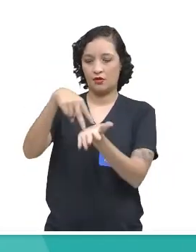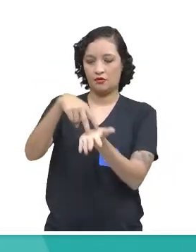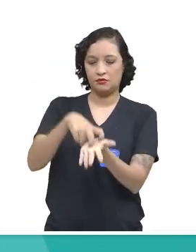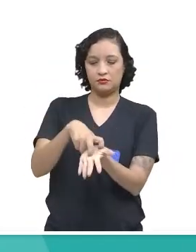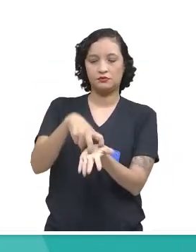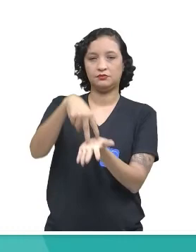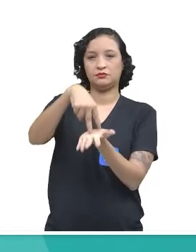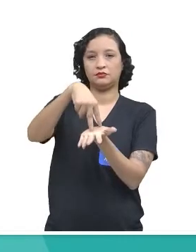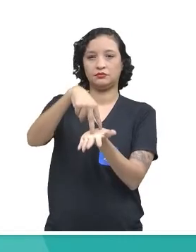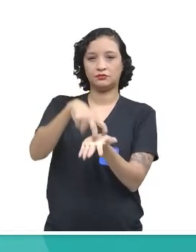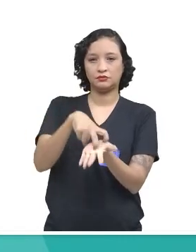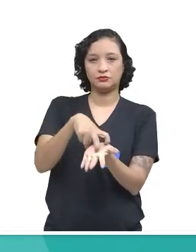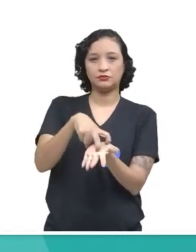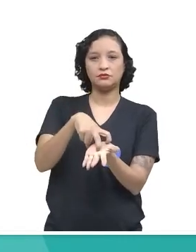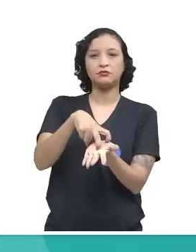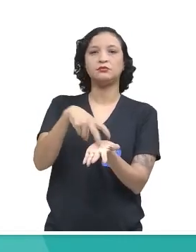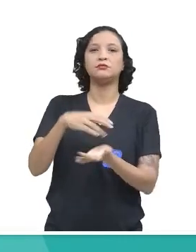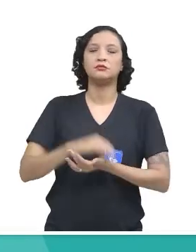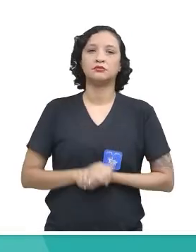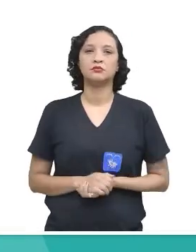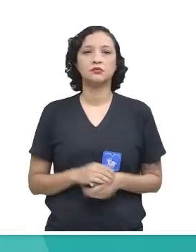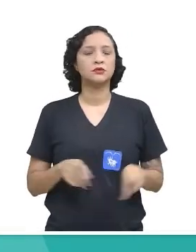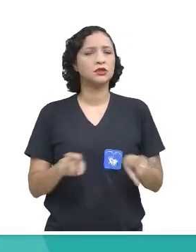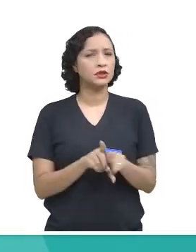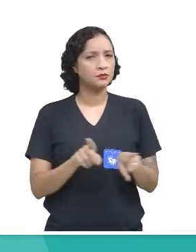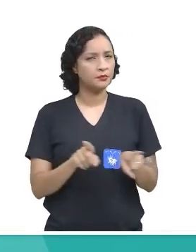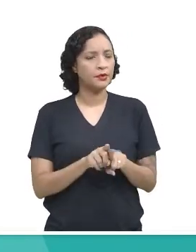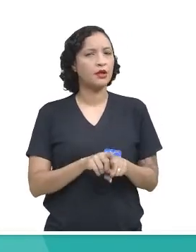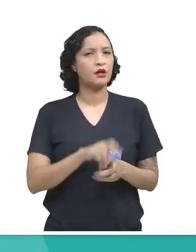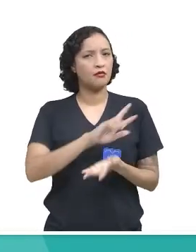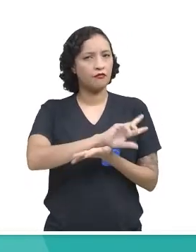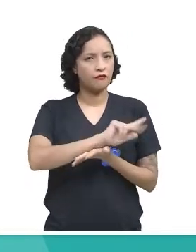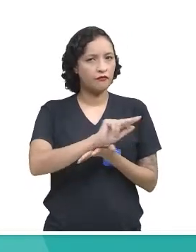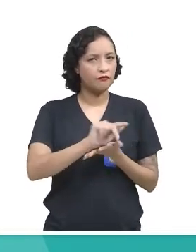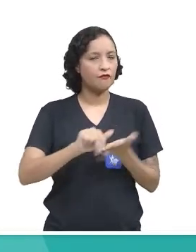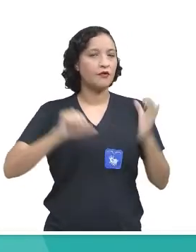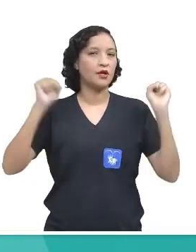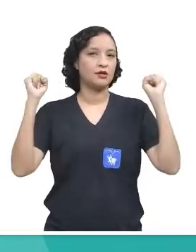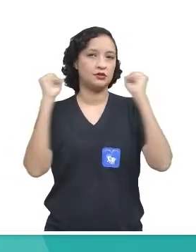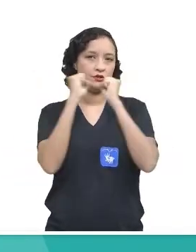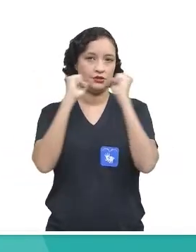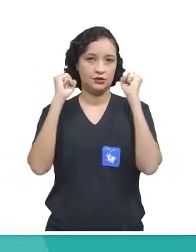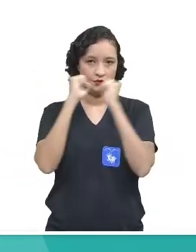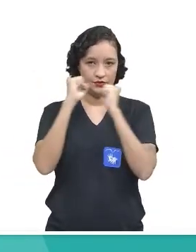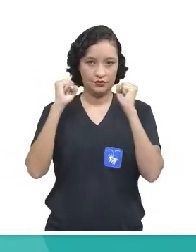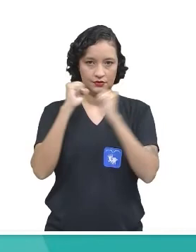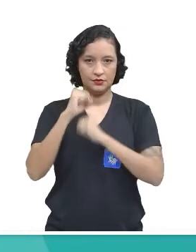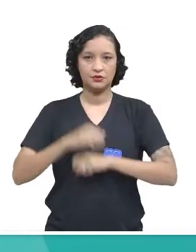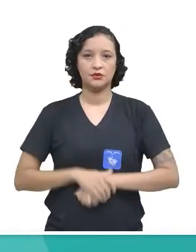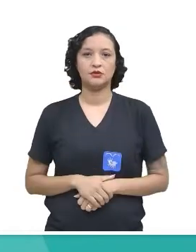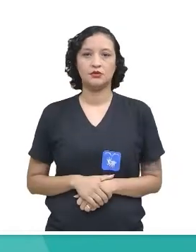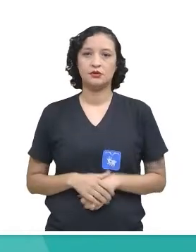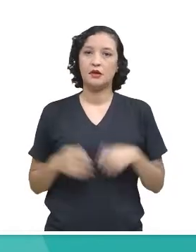viram o agachamento? Outras atividades buscando ou requisitando importantes